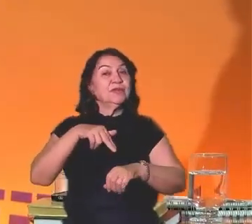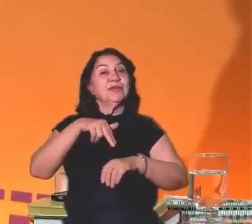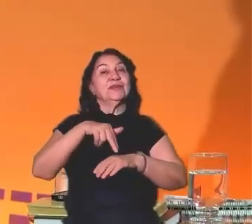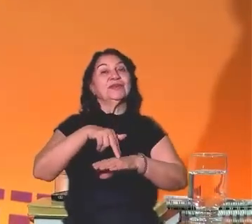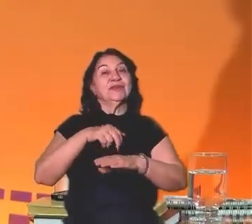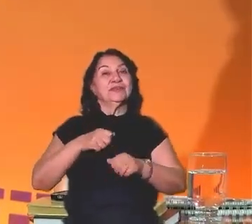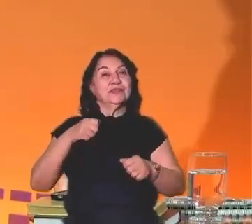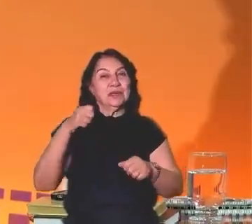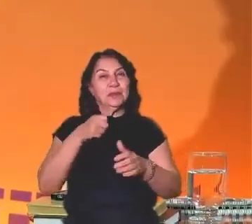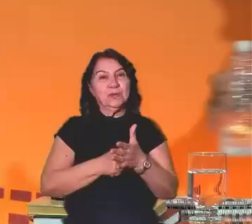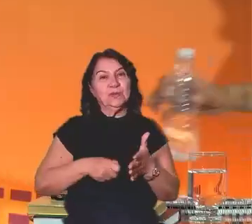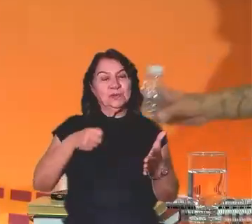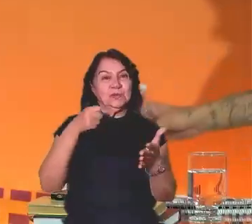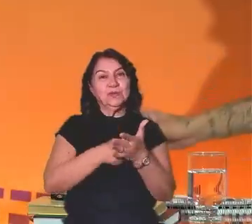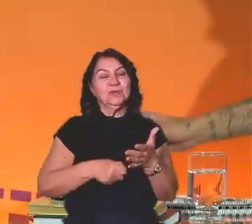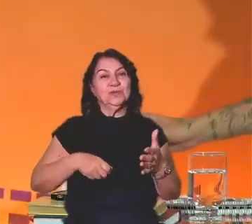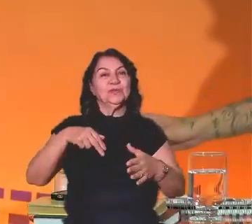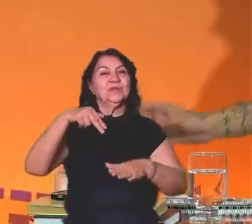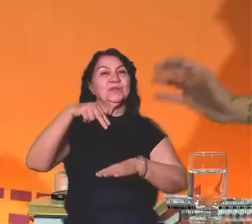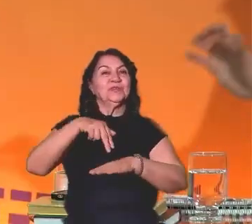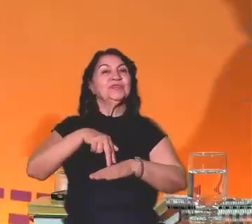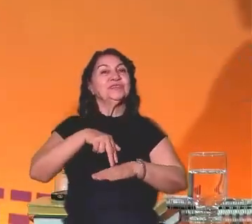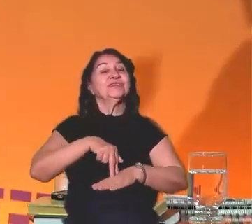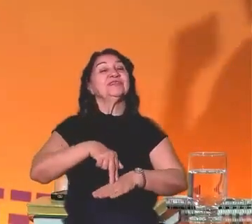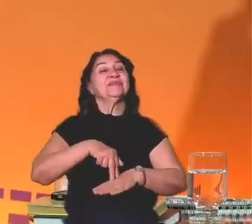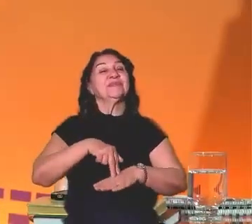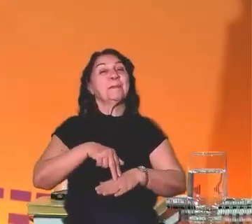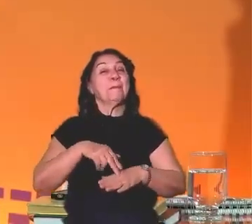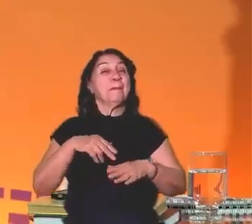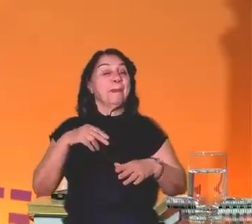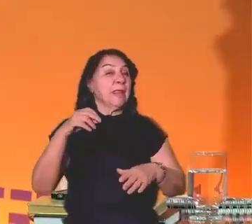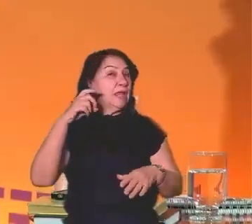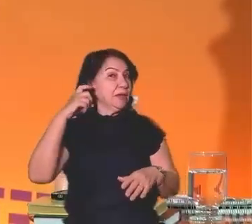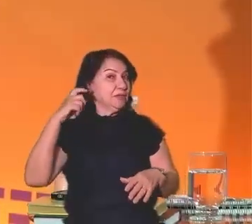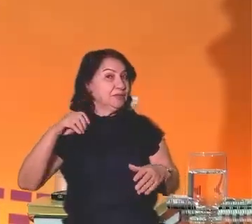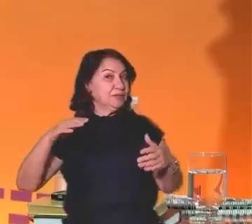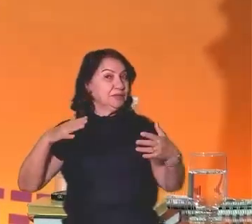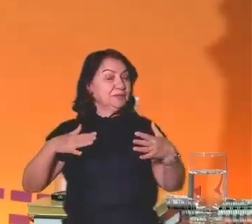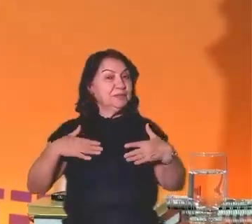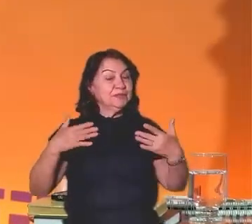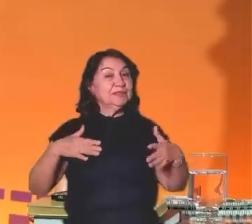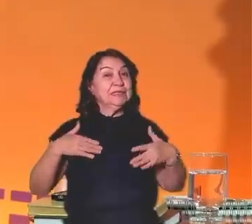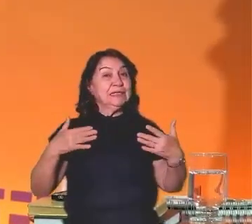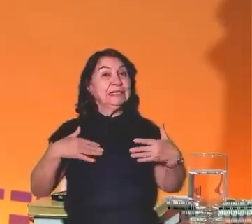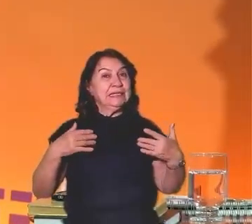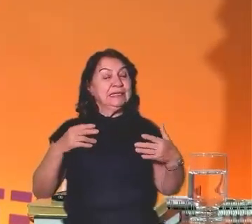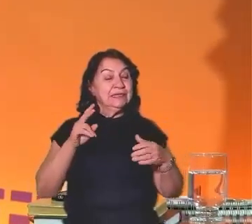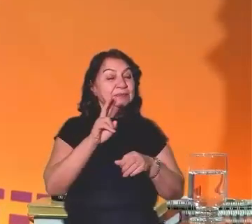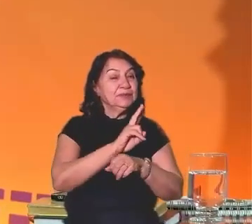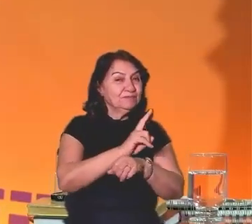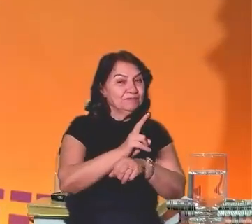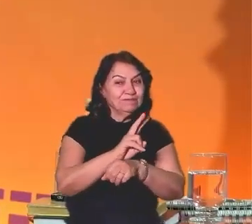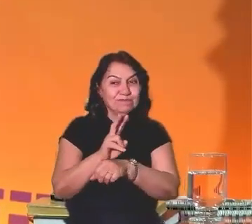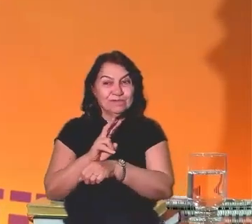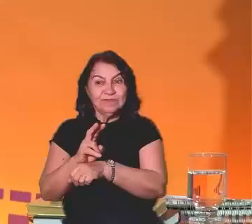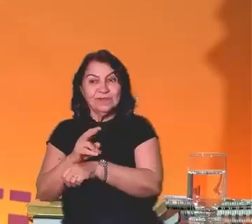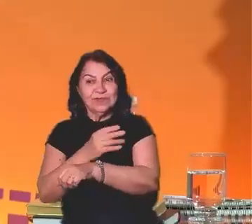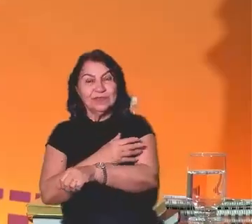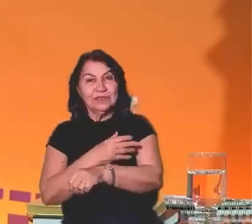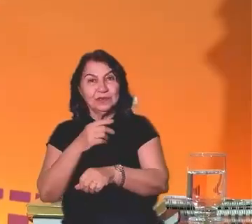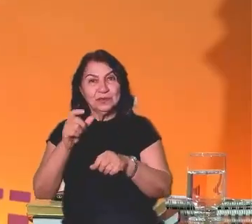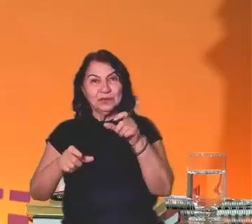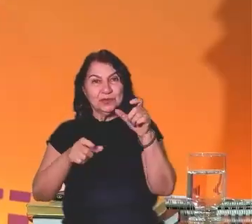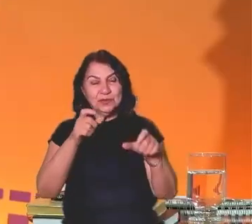resistência, porque é o som que, para eles, negros que dançavam ali, era o som da alegria, mas, ao mesmo tempo, eram super vigiados pelos brancos, e